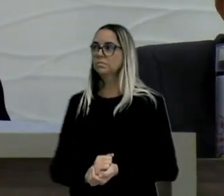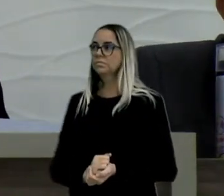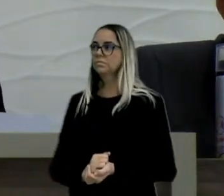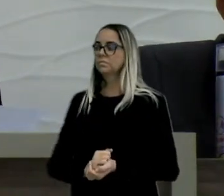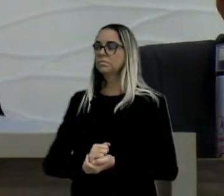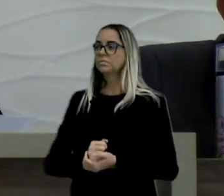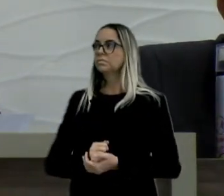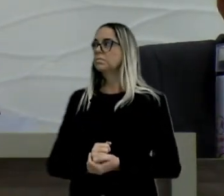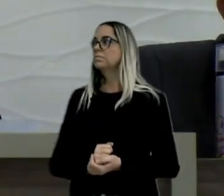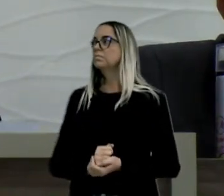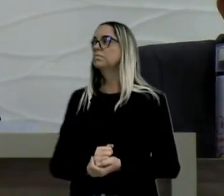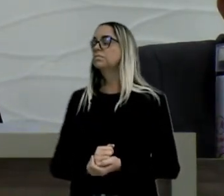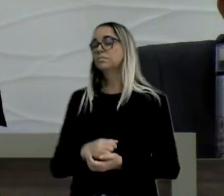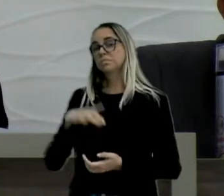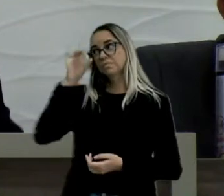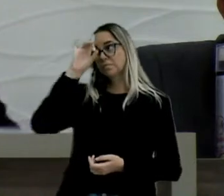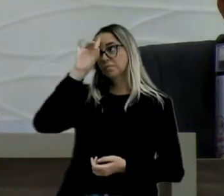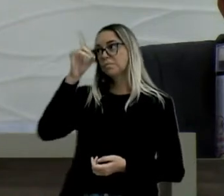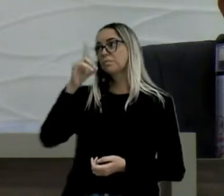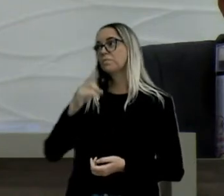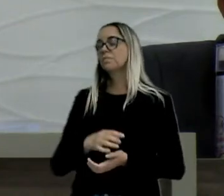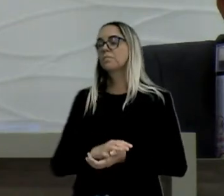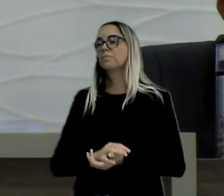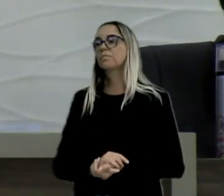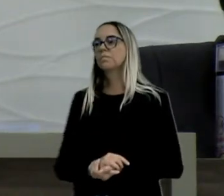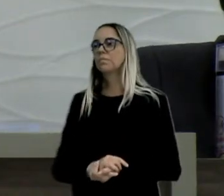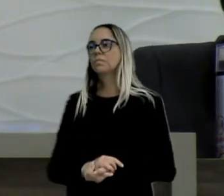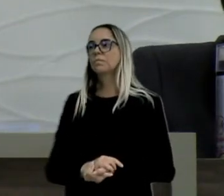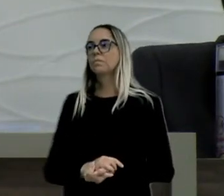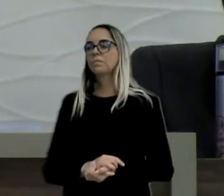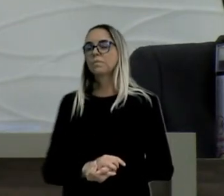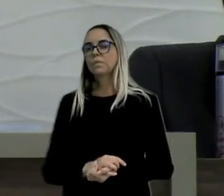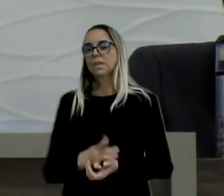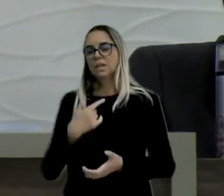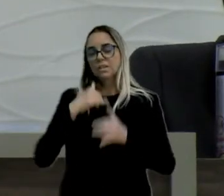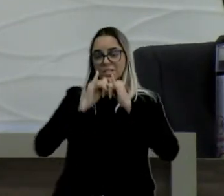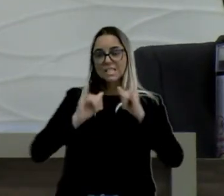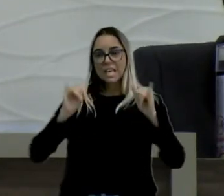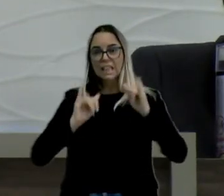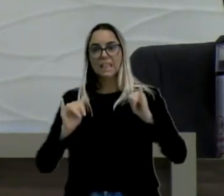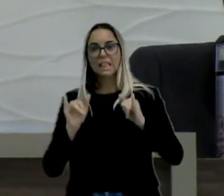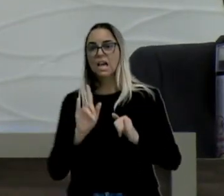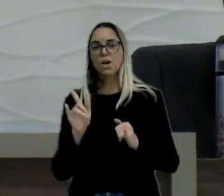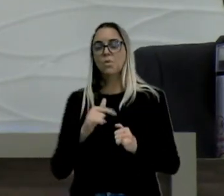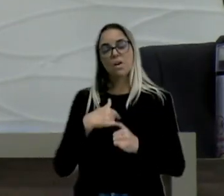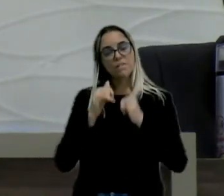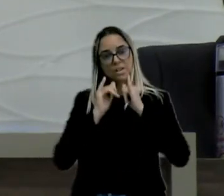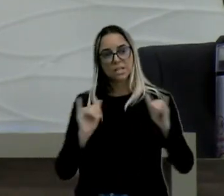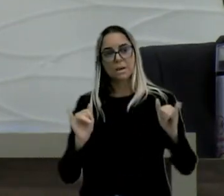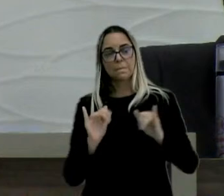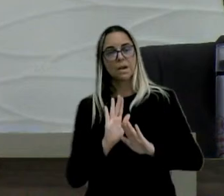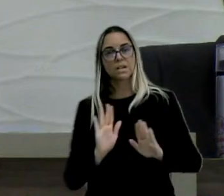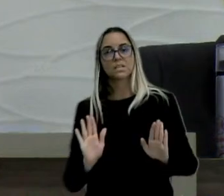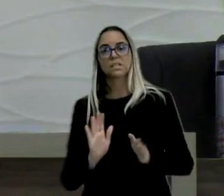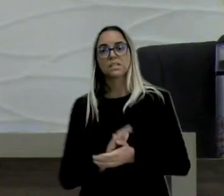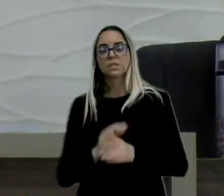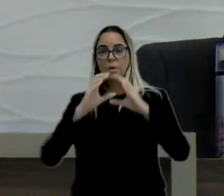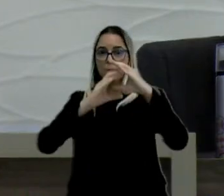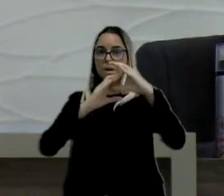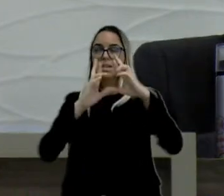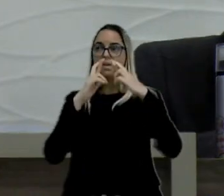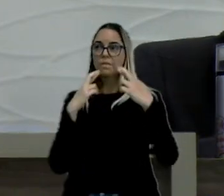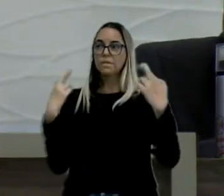aesa dia 20 pronto eu não vou dizer não Presidente eu não vou dizer mais que a Compesa vai ter uma reunião